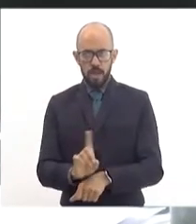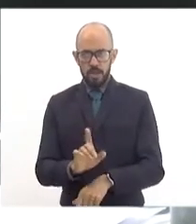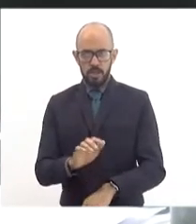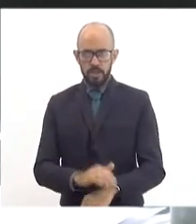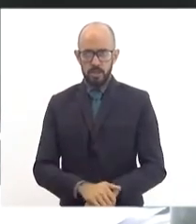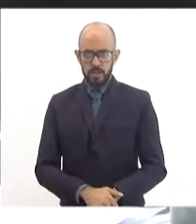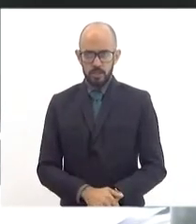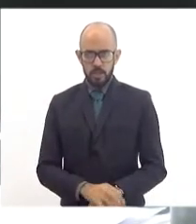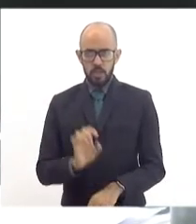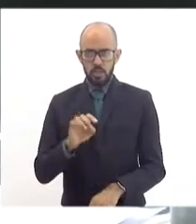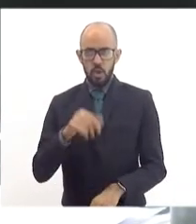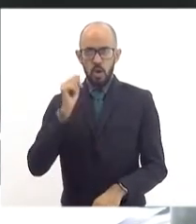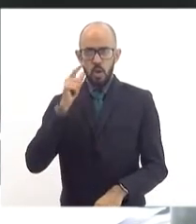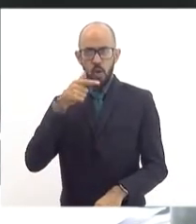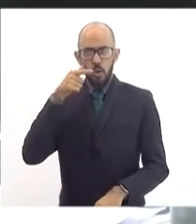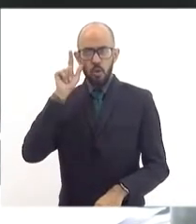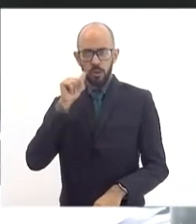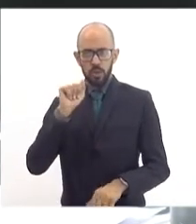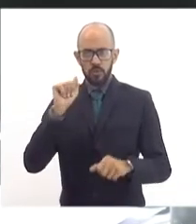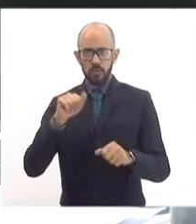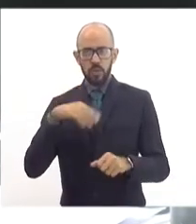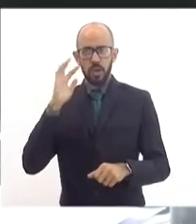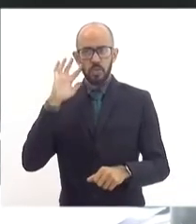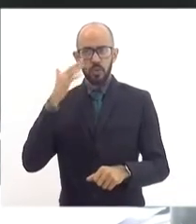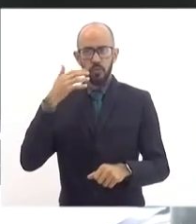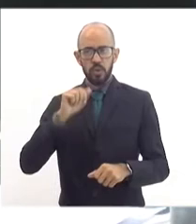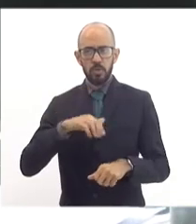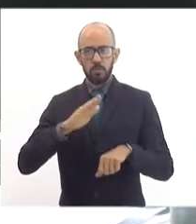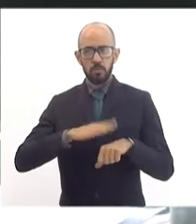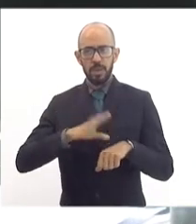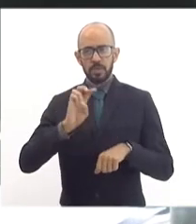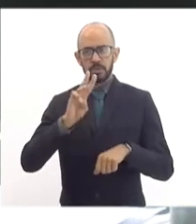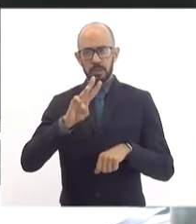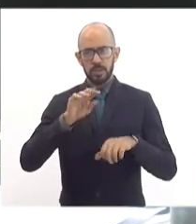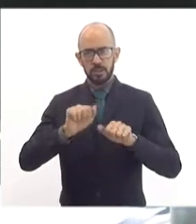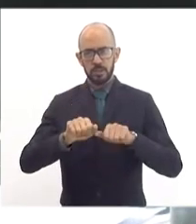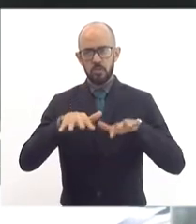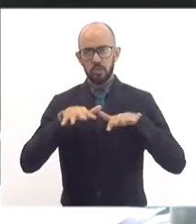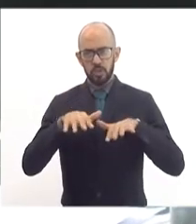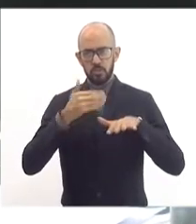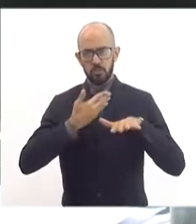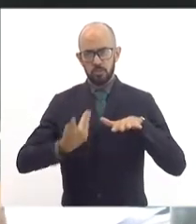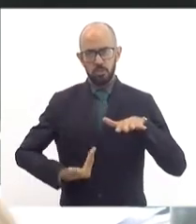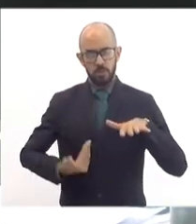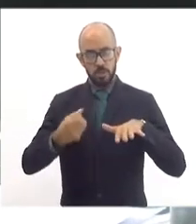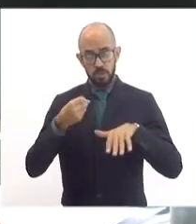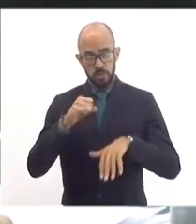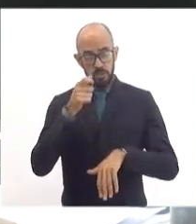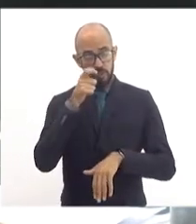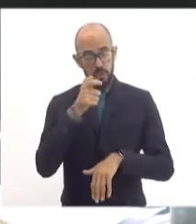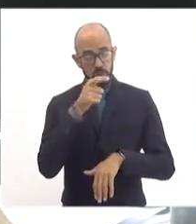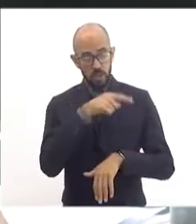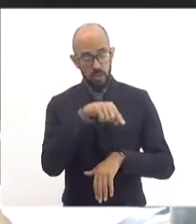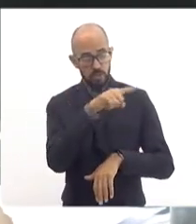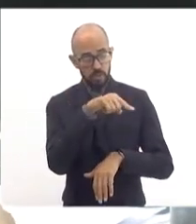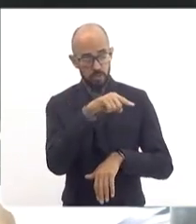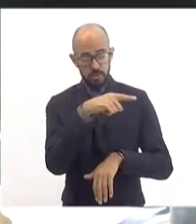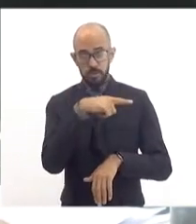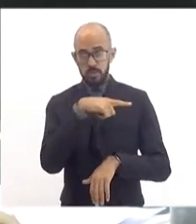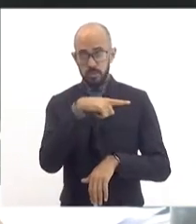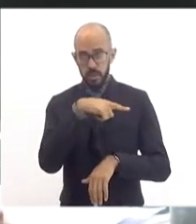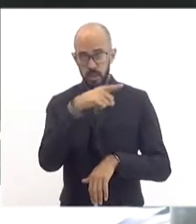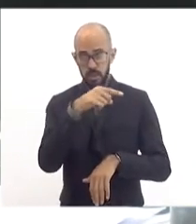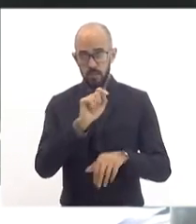Então, só ontem foi decidido mais 3 audiências públicas. Quem tiver interesse mesmo em audiência pública, eu vou fazê-la